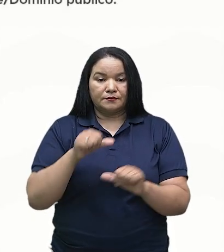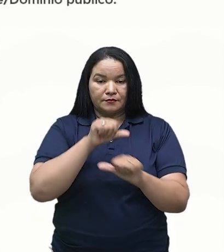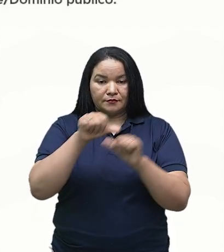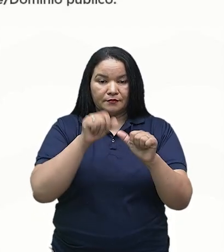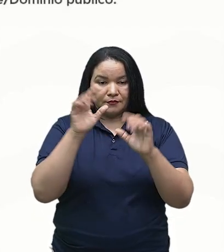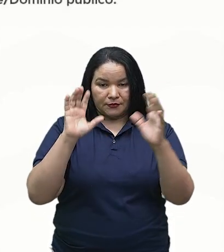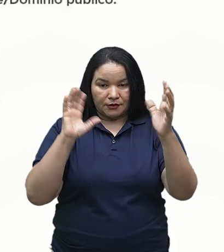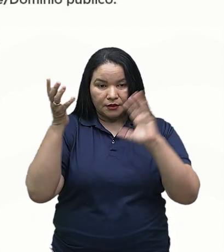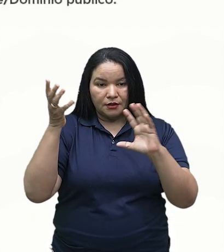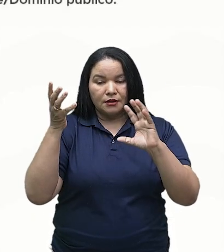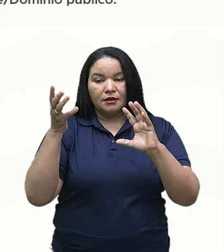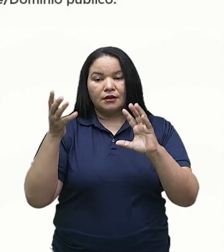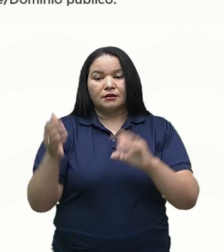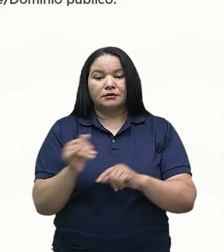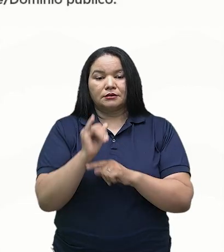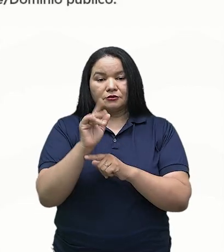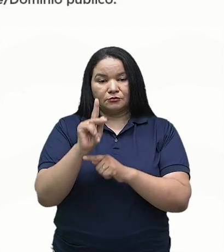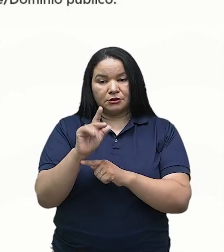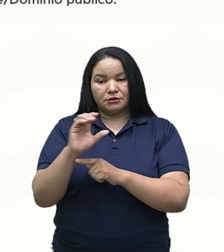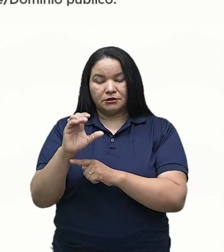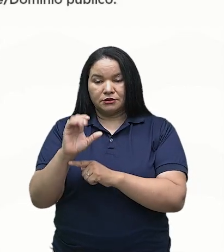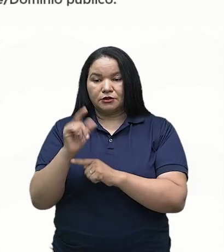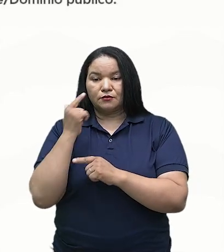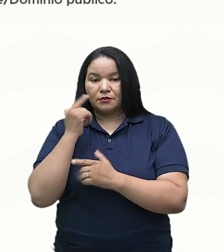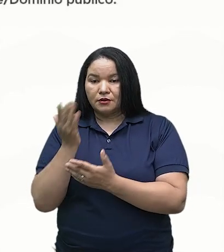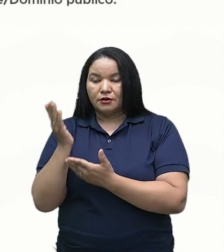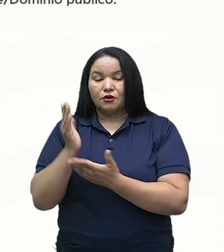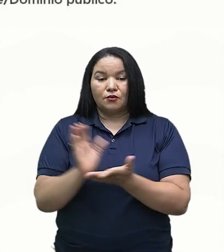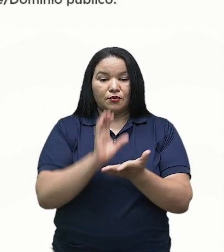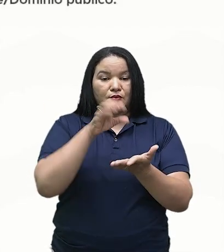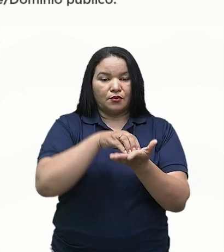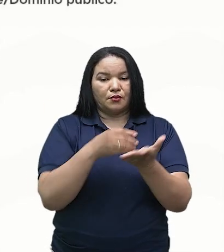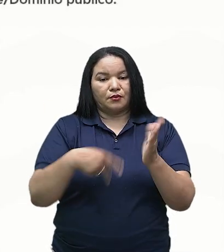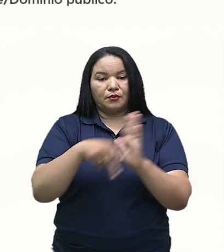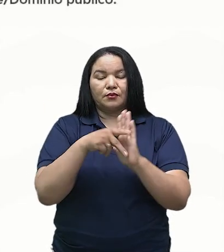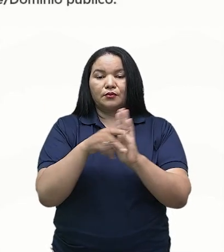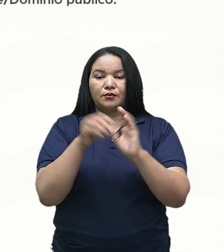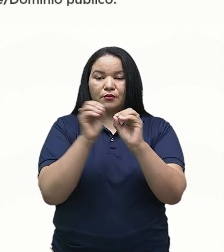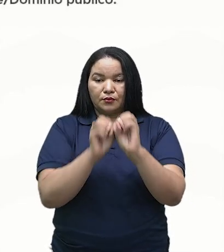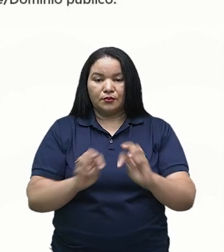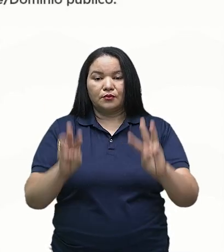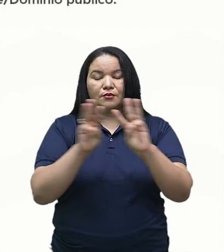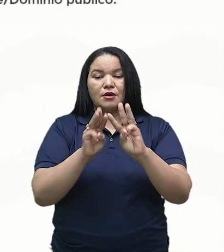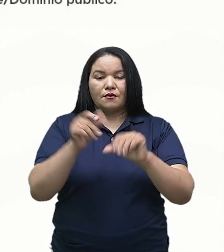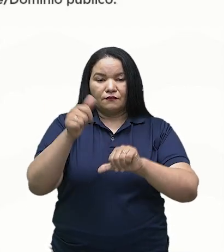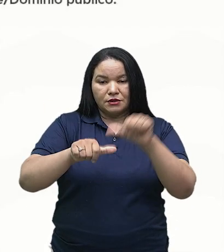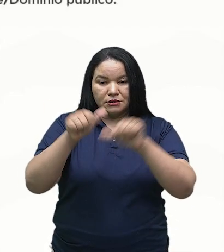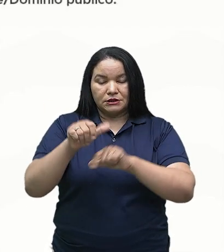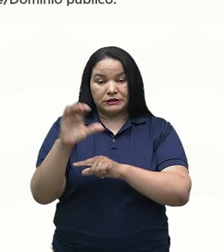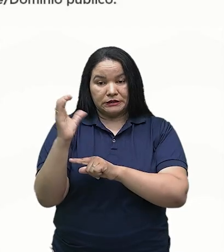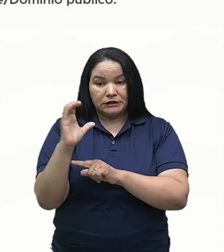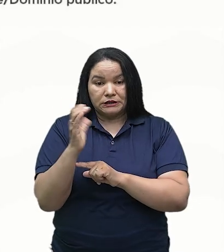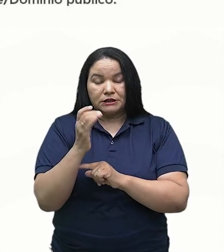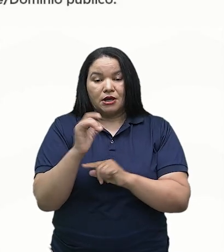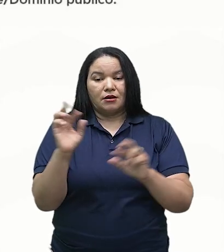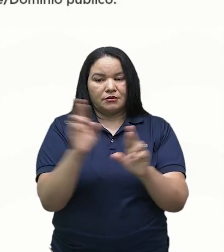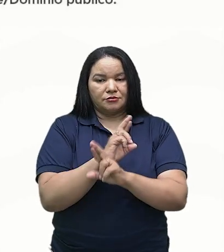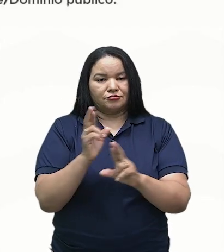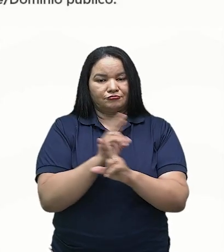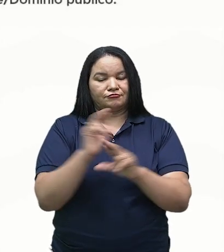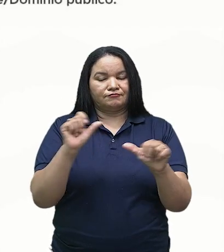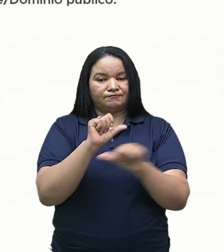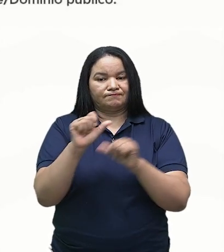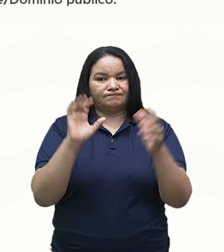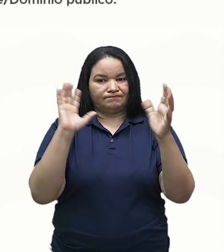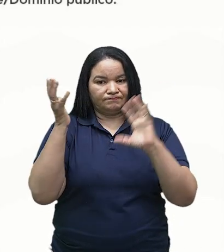climáticas, aí na sua sigla, e ele é o principal órgão da ONU para avaliar a ciência relacionada às mudanças